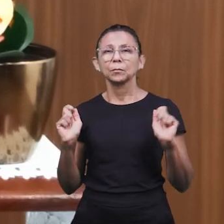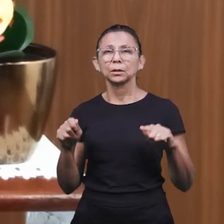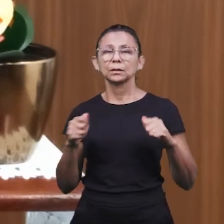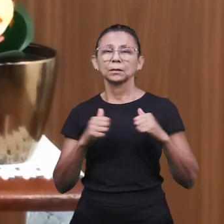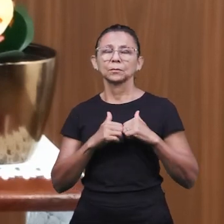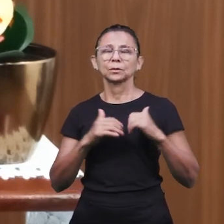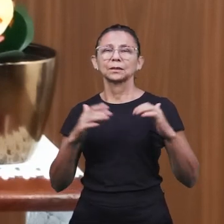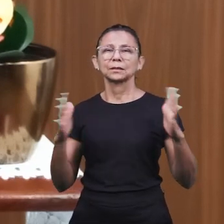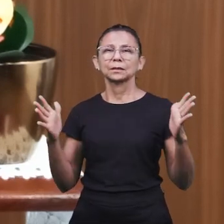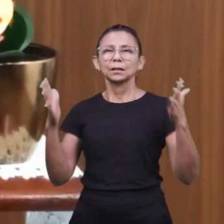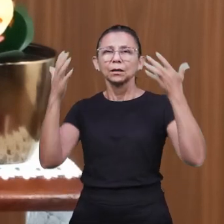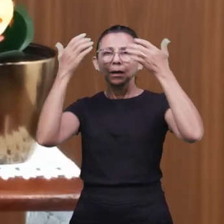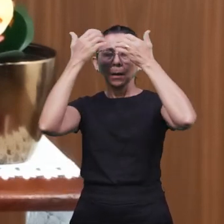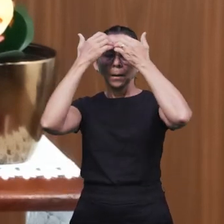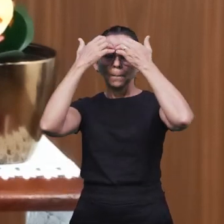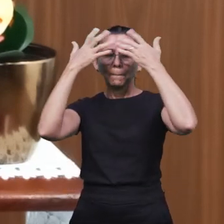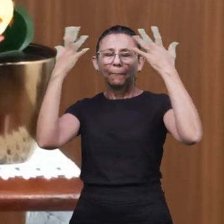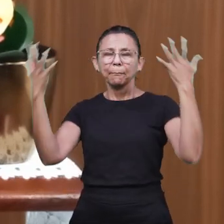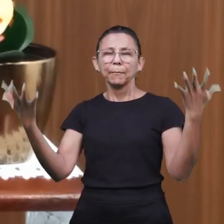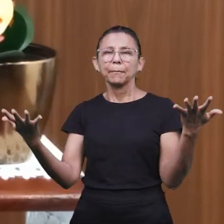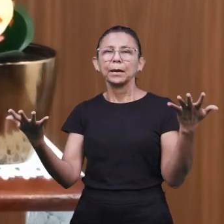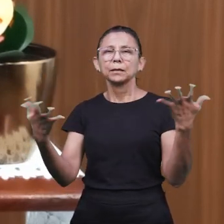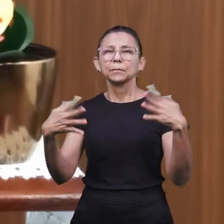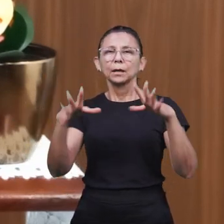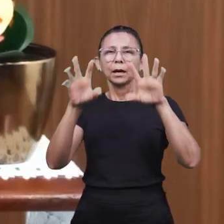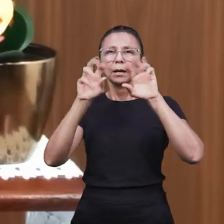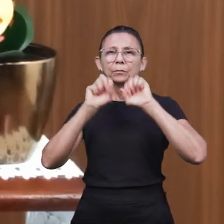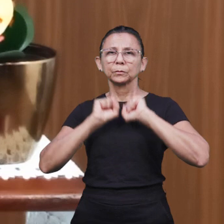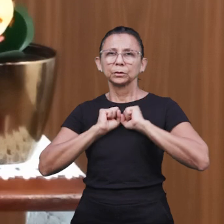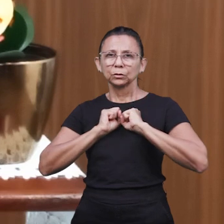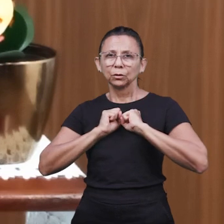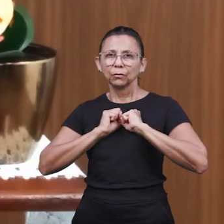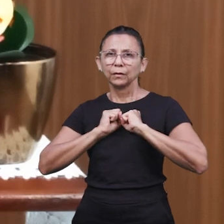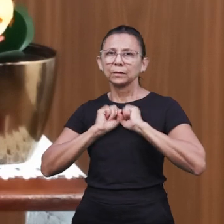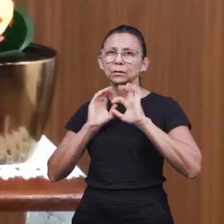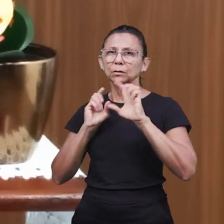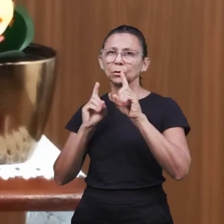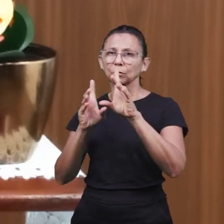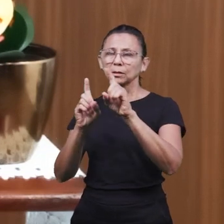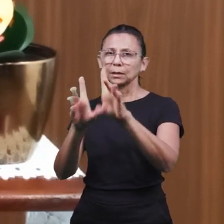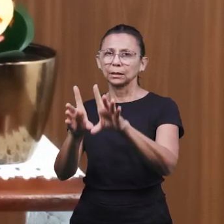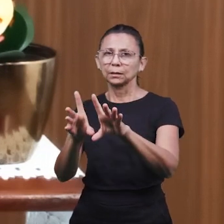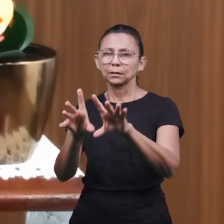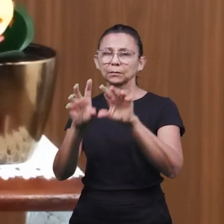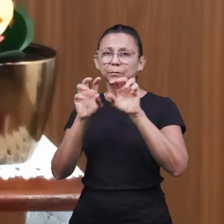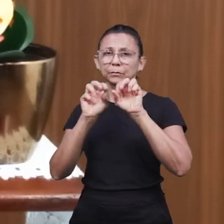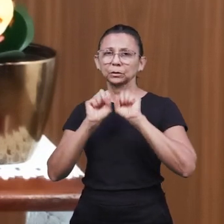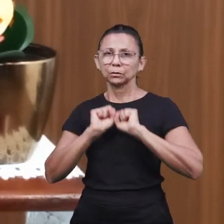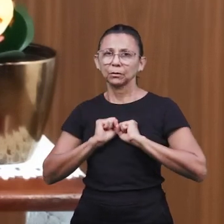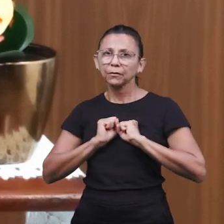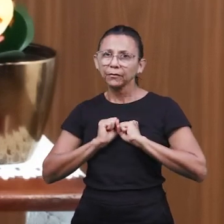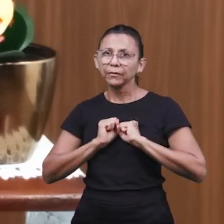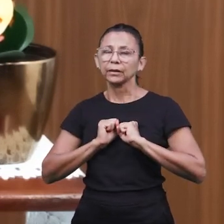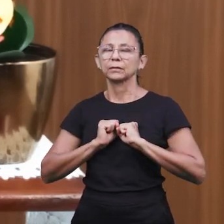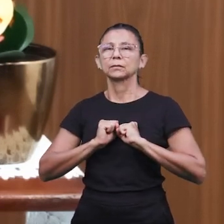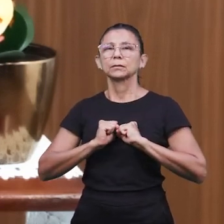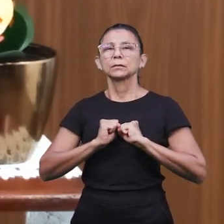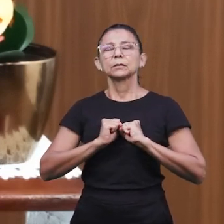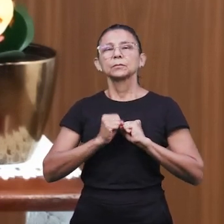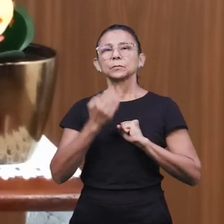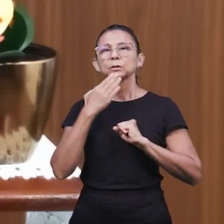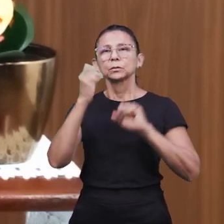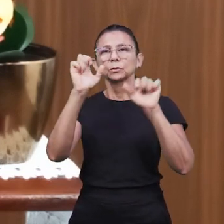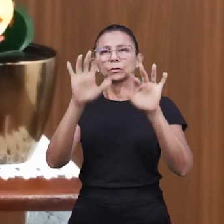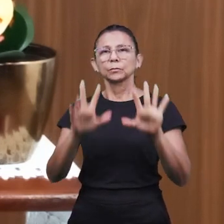para recebermos todo o ensinamento que vem da Tua eternidade. Dá-nos assim a Tua bênção neste culto, nós